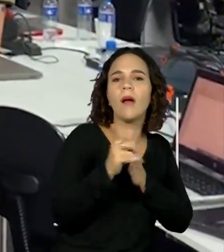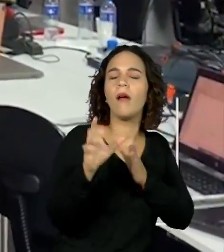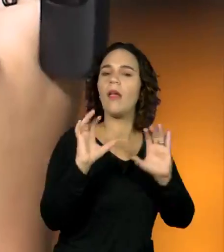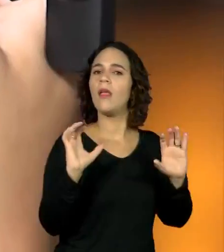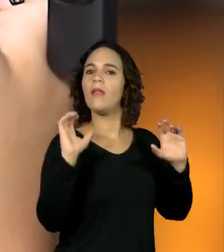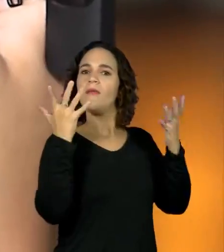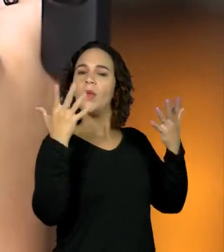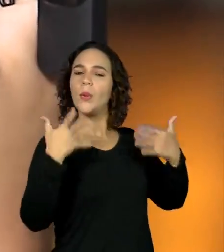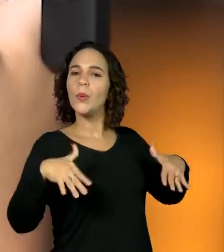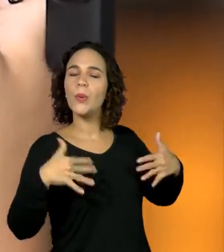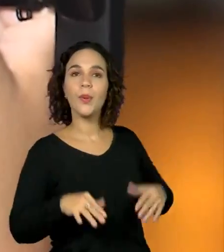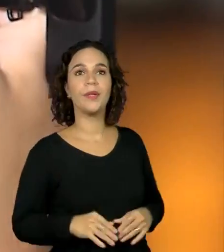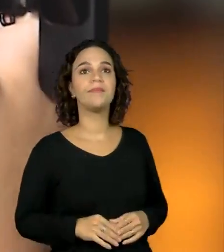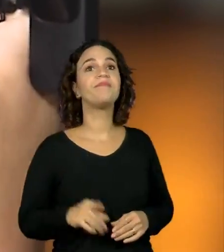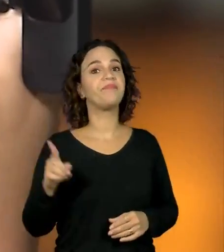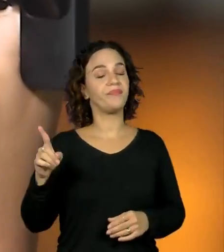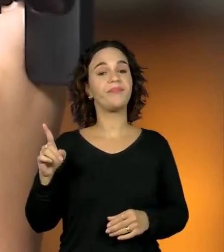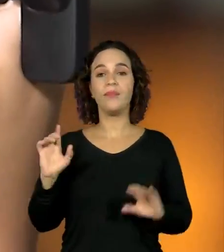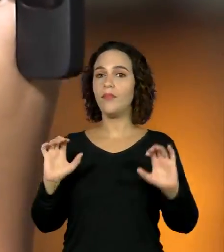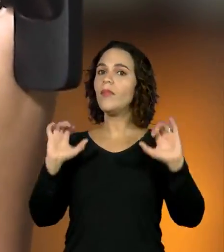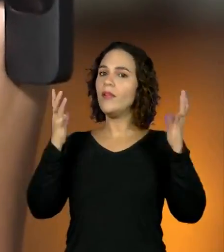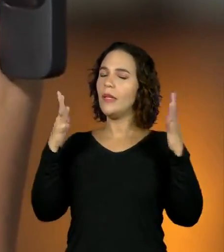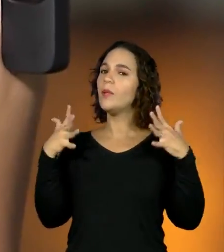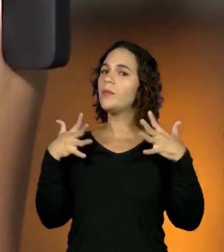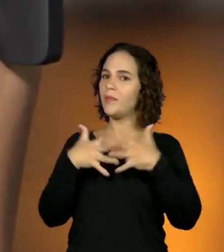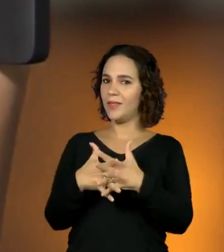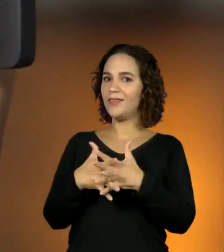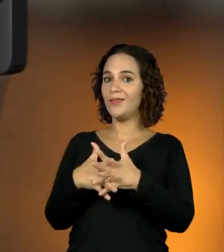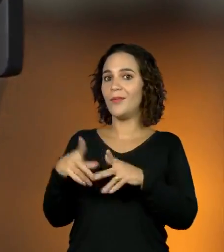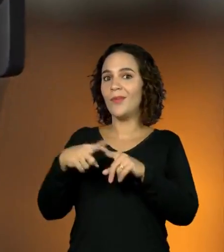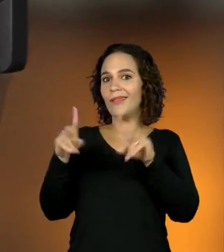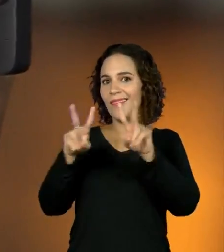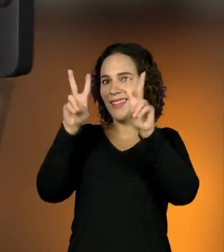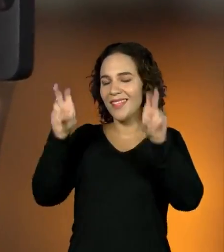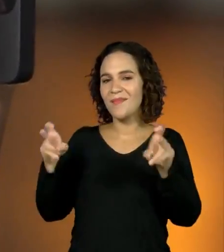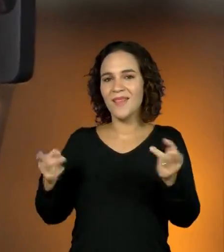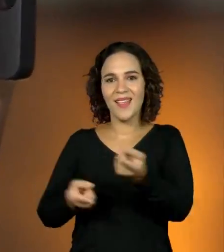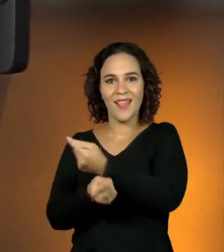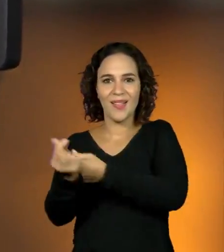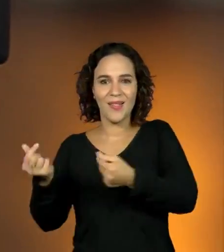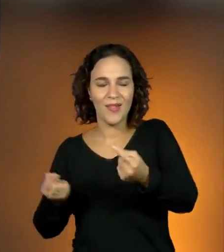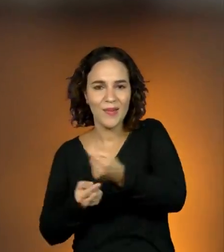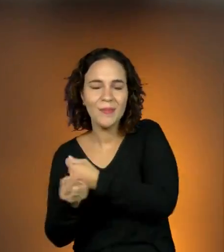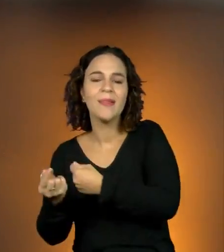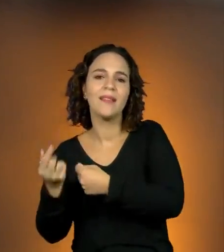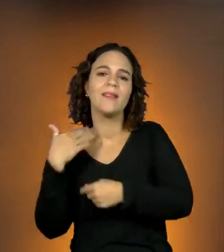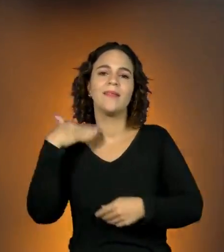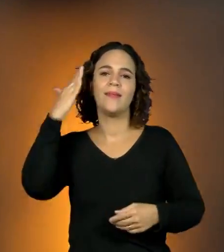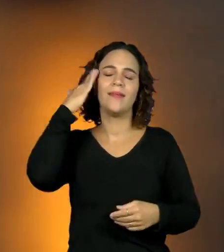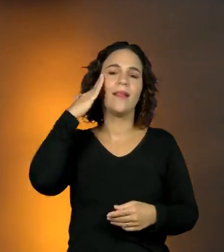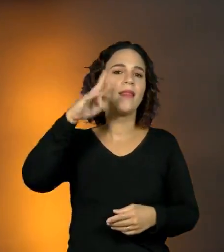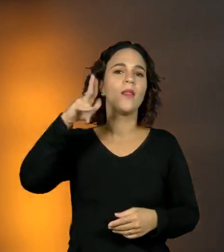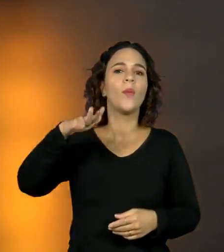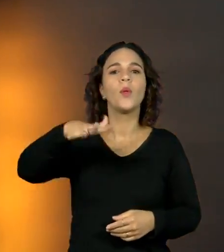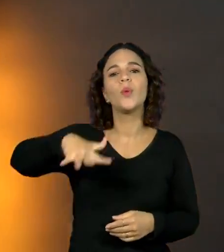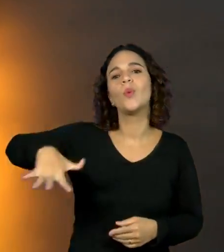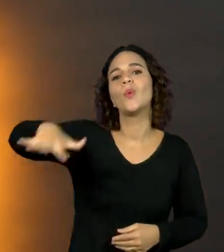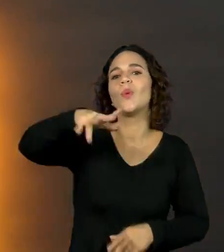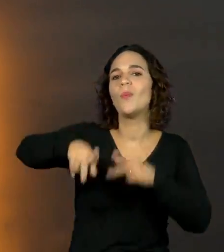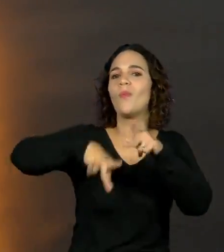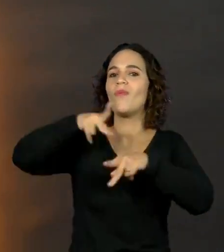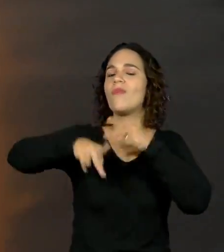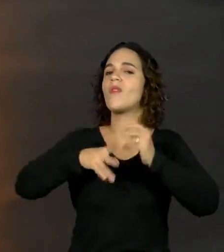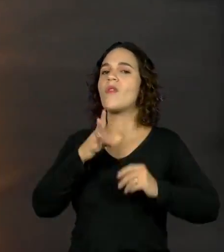quanto esse? É um evento complexo, né? Acho que o assunto da economia não é um assunto que todo mundo, né, a maioria da